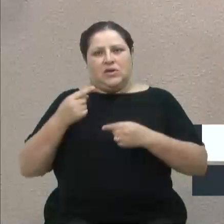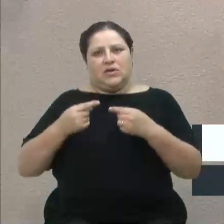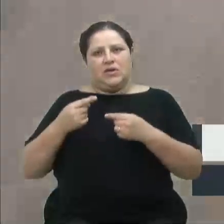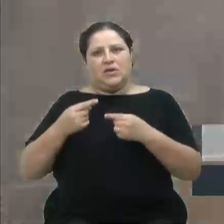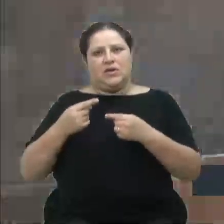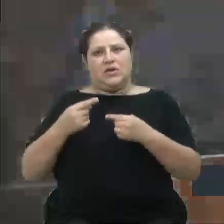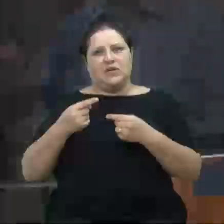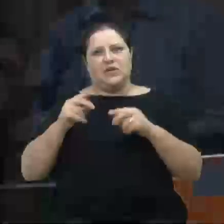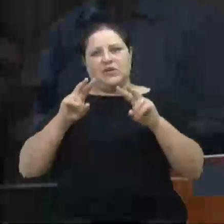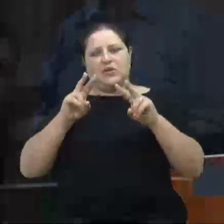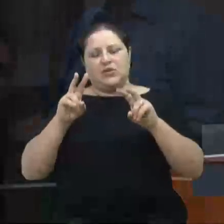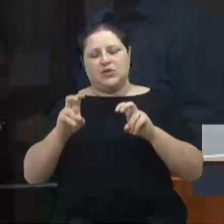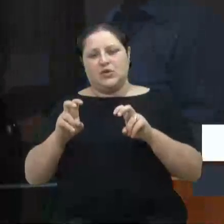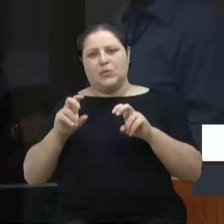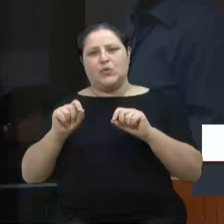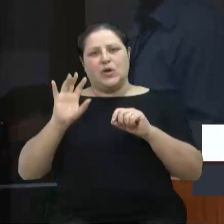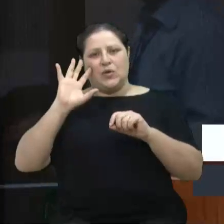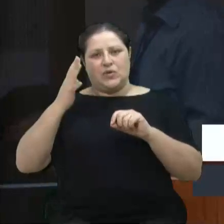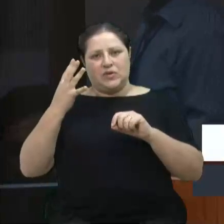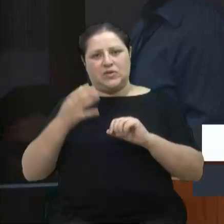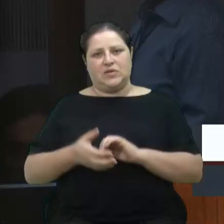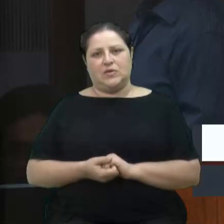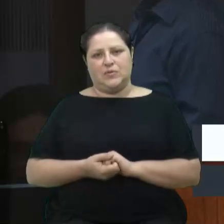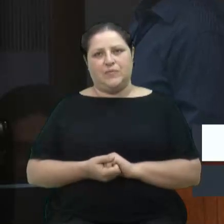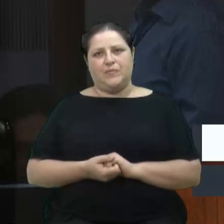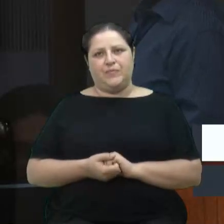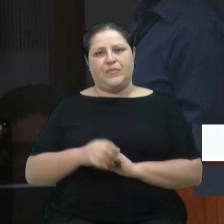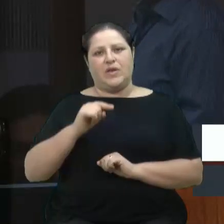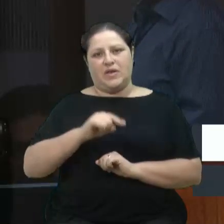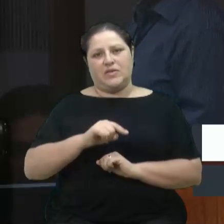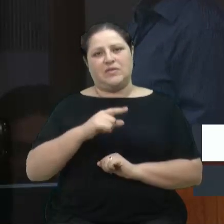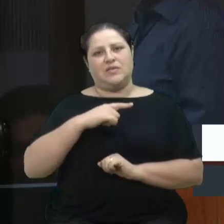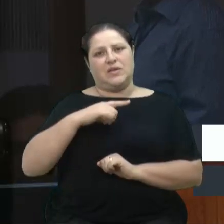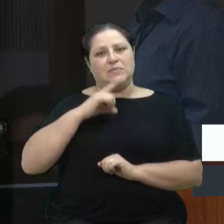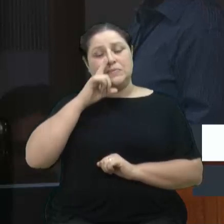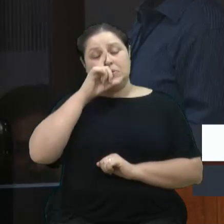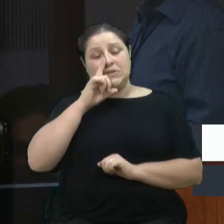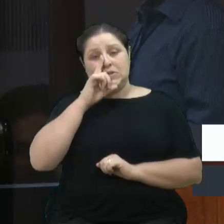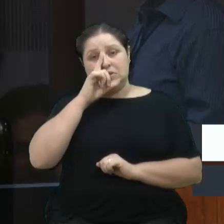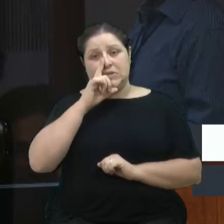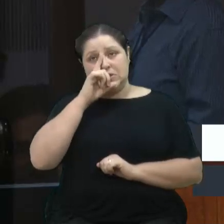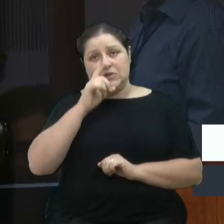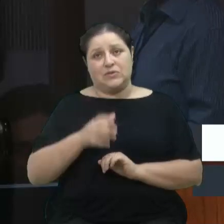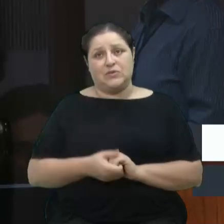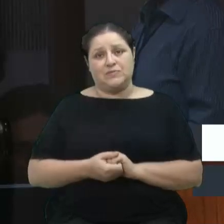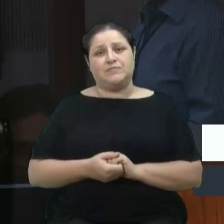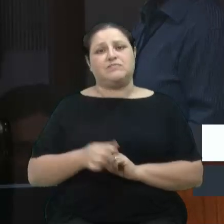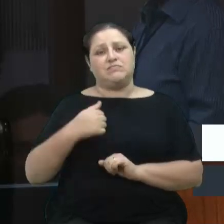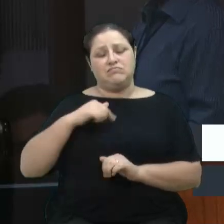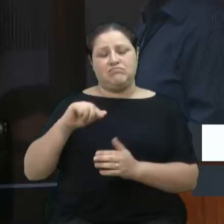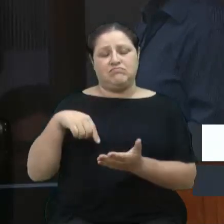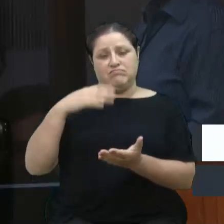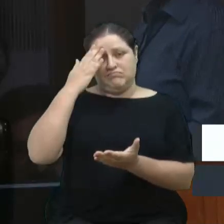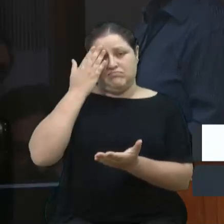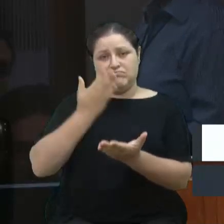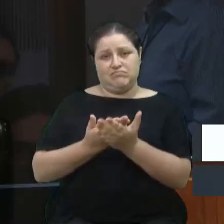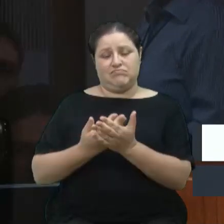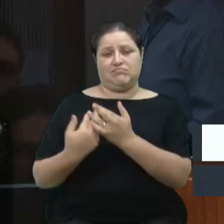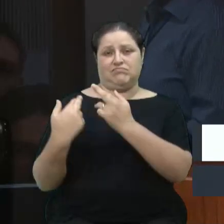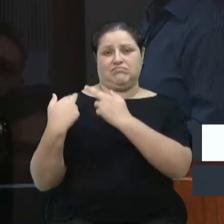efetivamente ocorreu, ela abre um precedente perigoso. Eu confio na responsabilidade dos meus